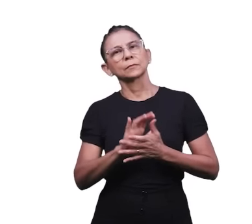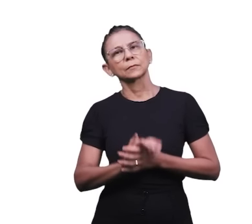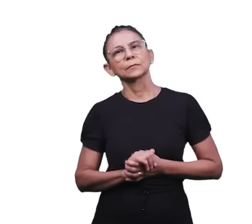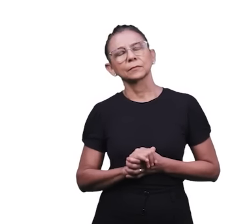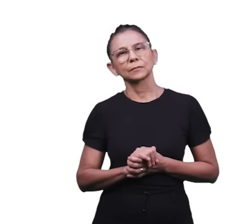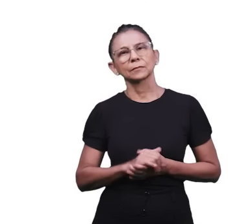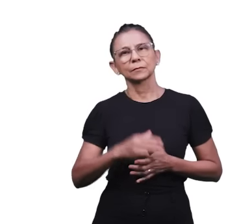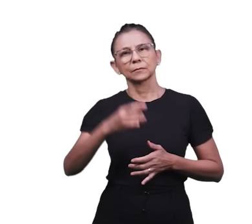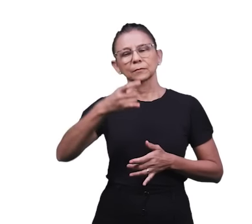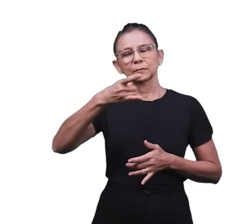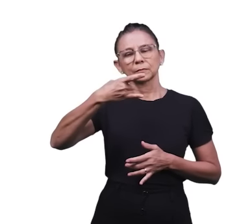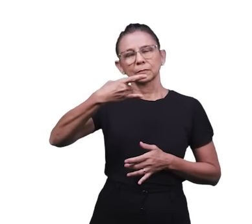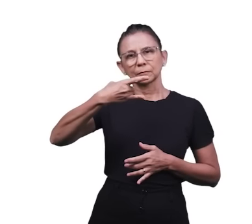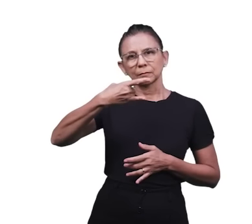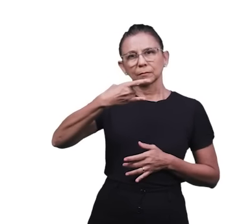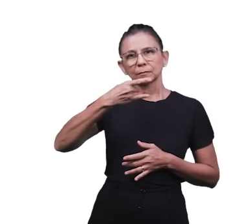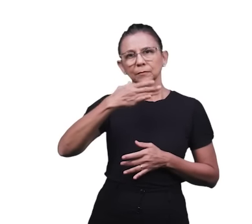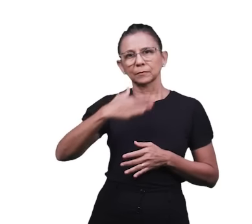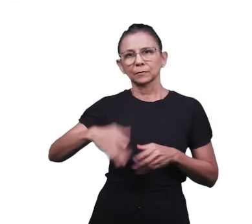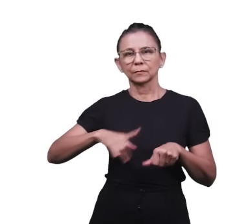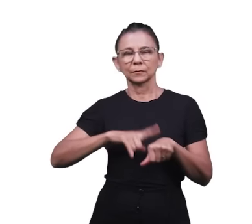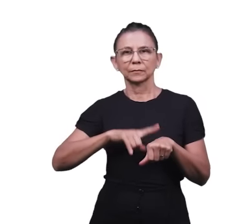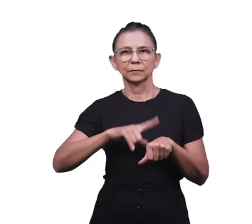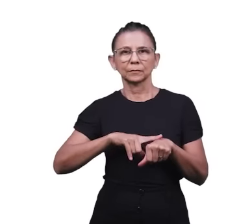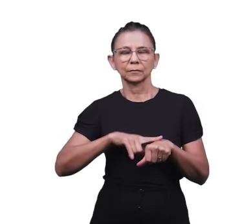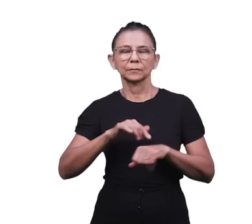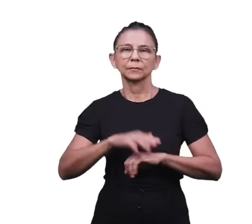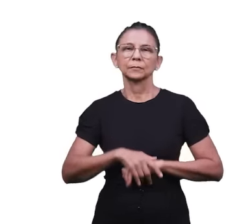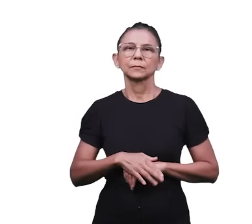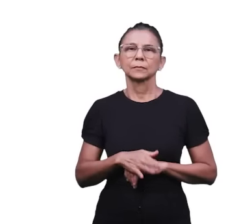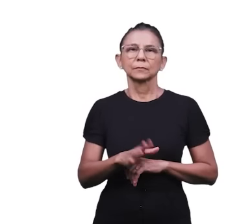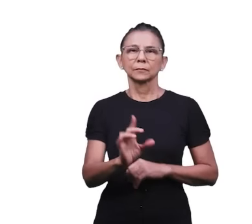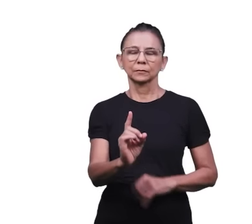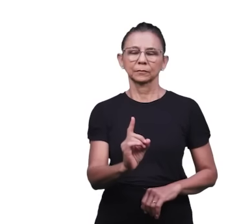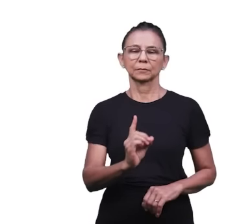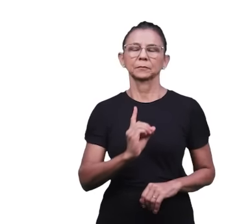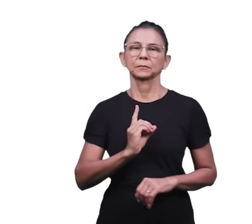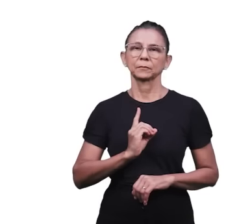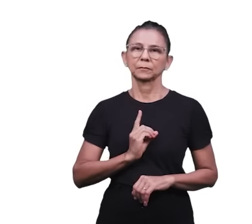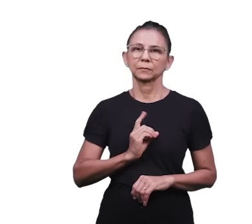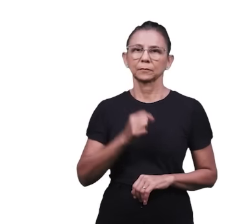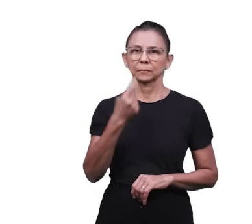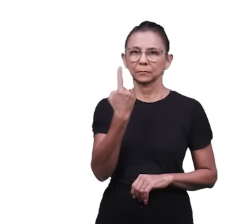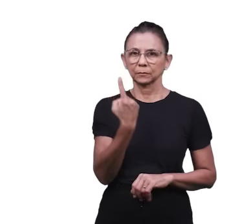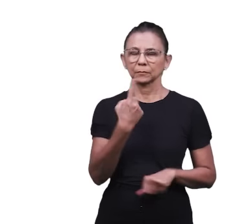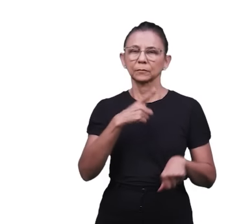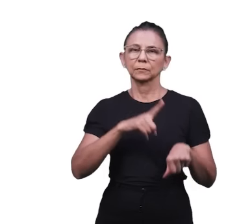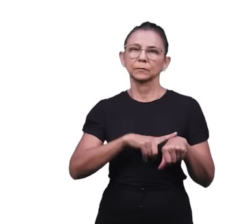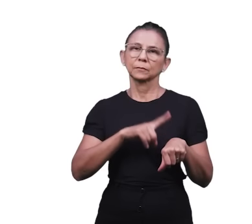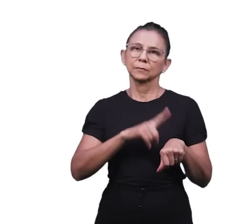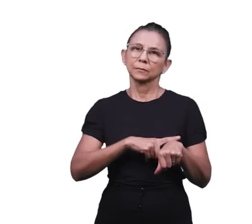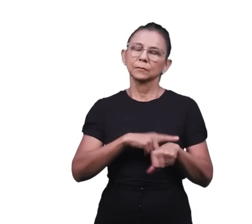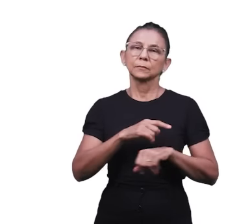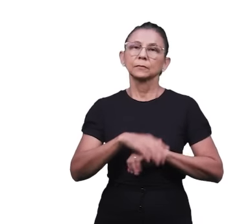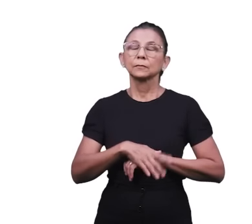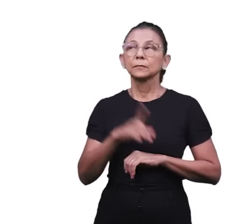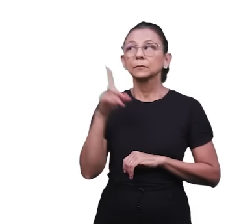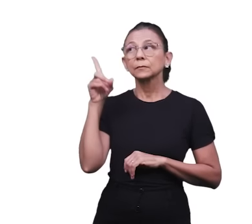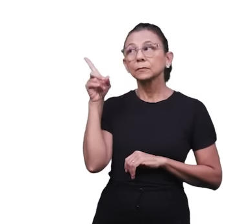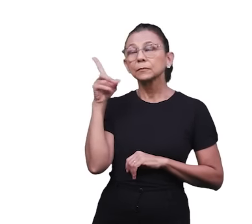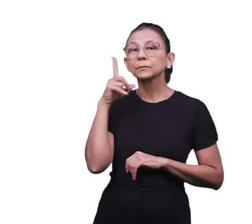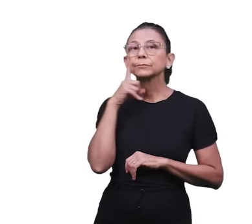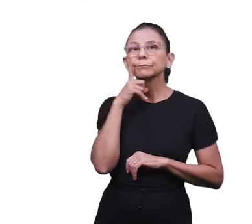meio tempo pausa de semínima um tempo temos também a pausa de mínima